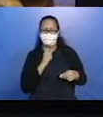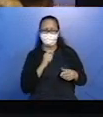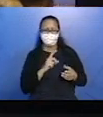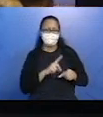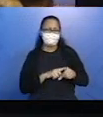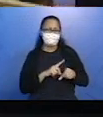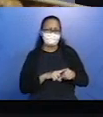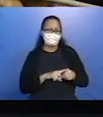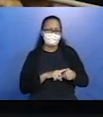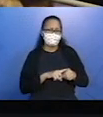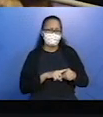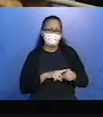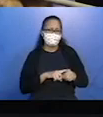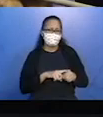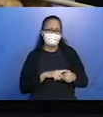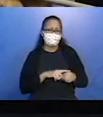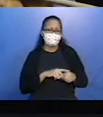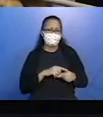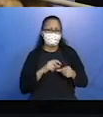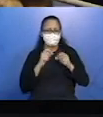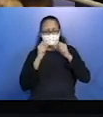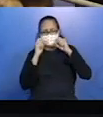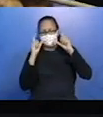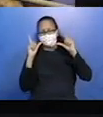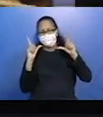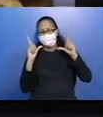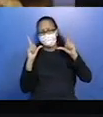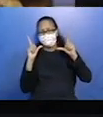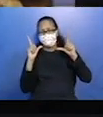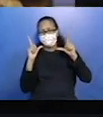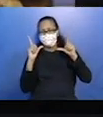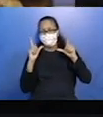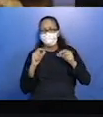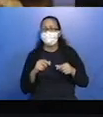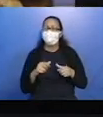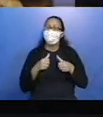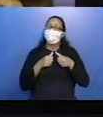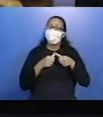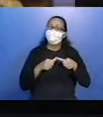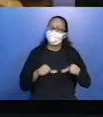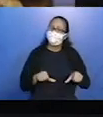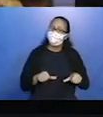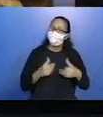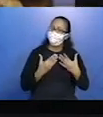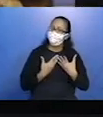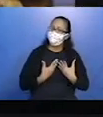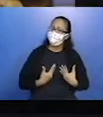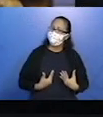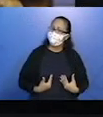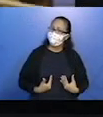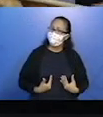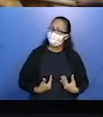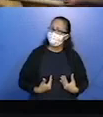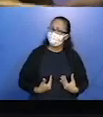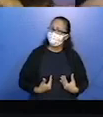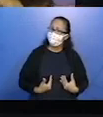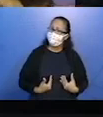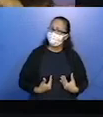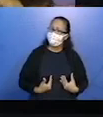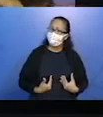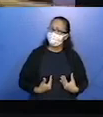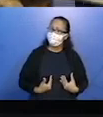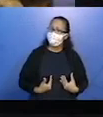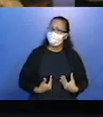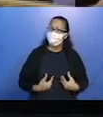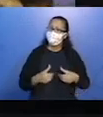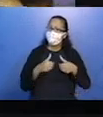cansado, olha o estado desse coitadinho, tá até de pijama. Ele estar cansado. Então, o fato dele